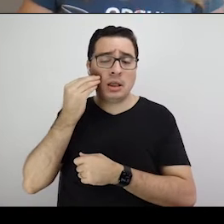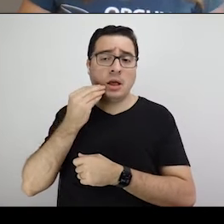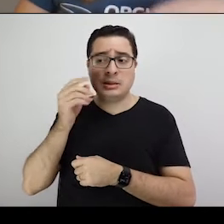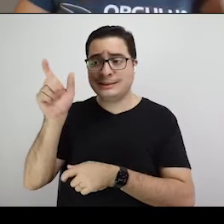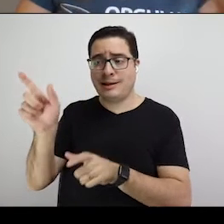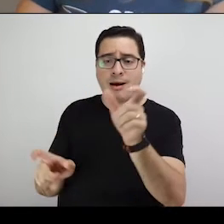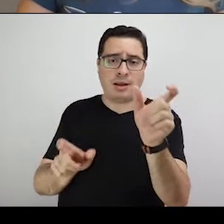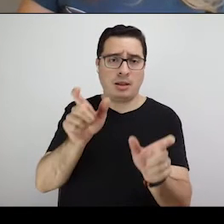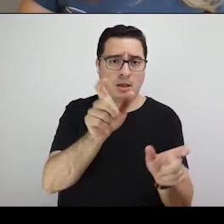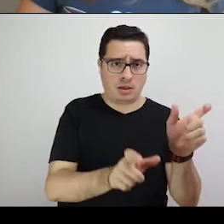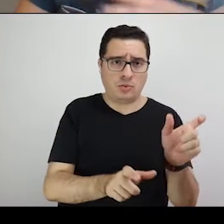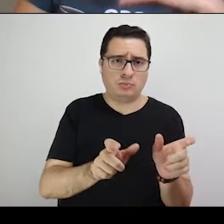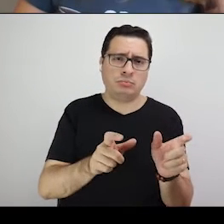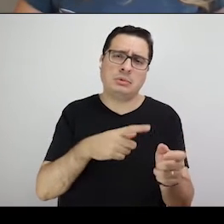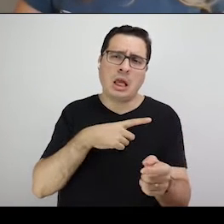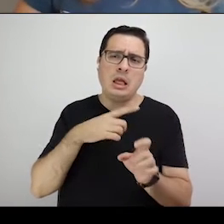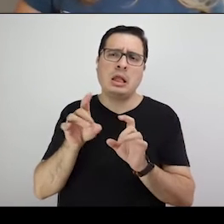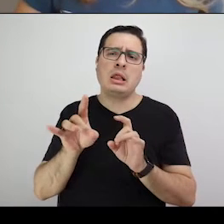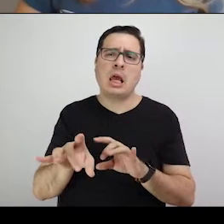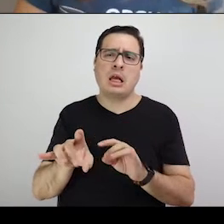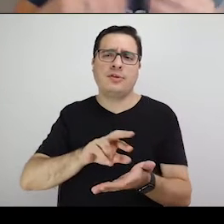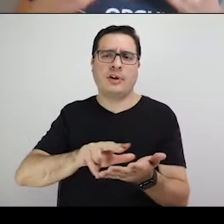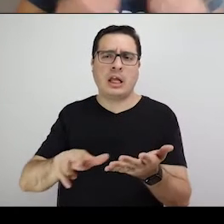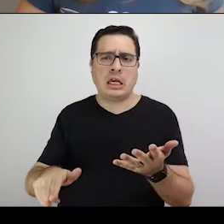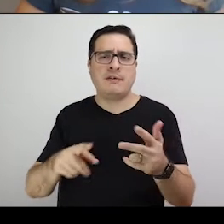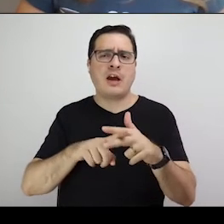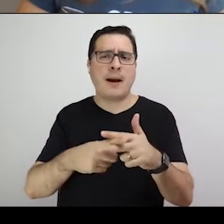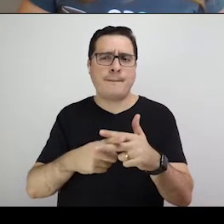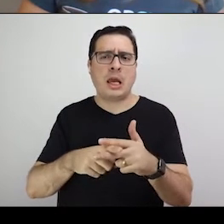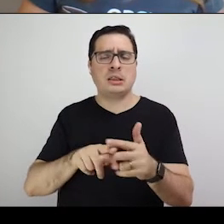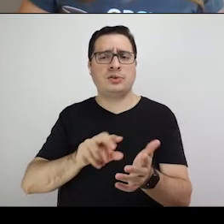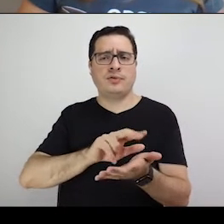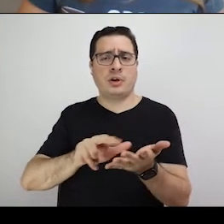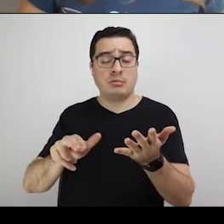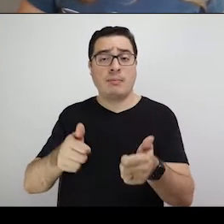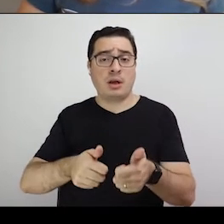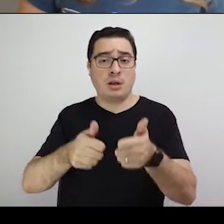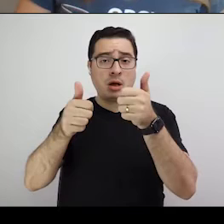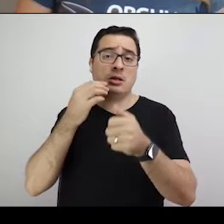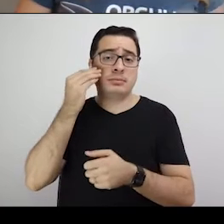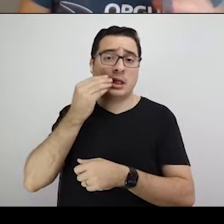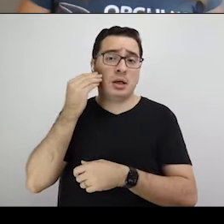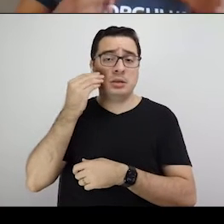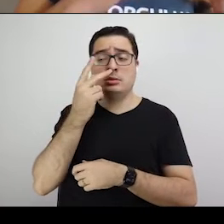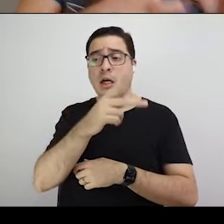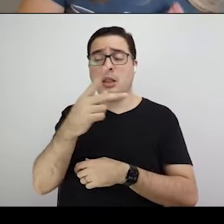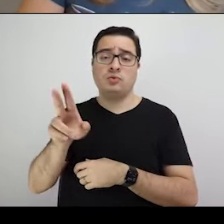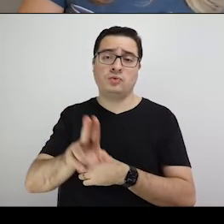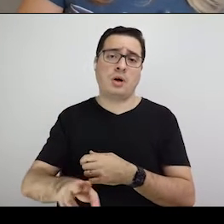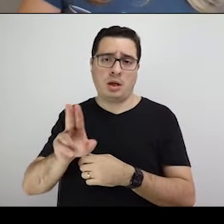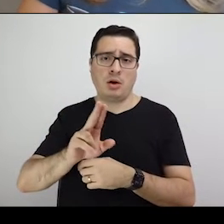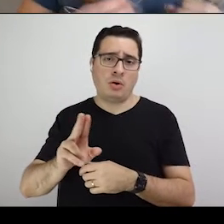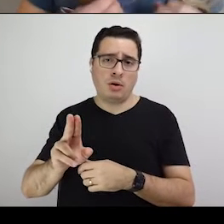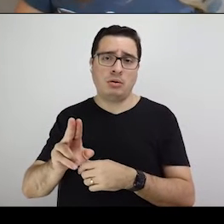usuário, né, existem várias técnicas, várias ferramentas para melhorar a experiência do usuário, para